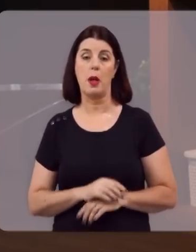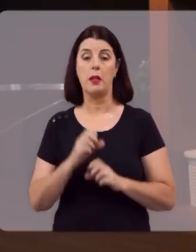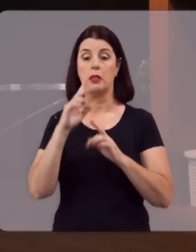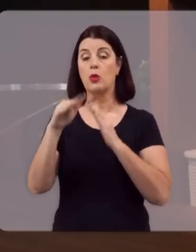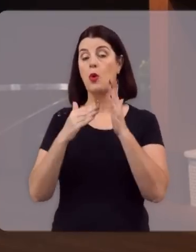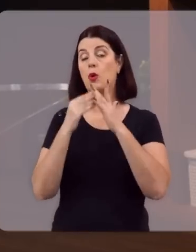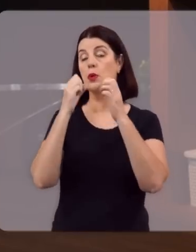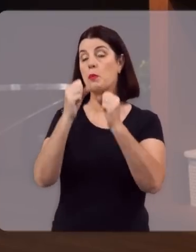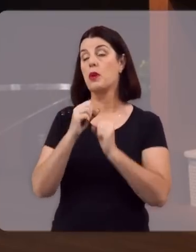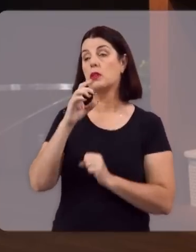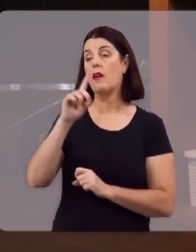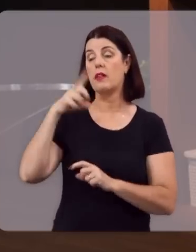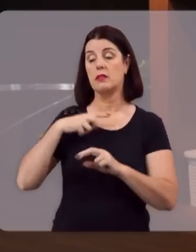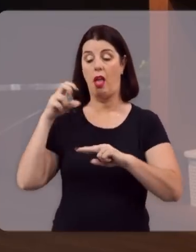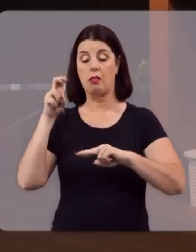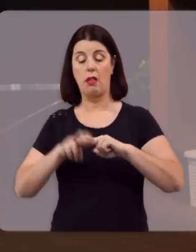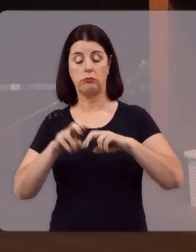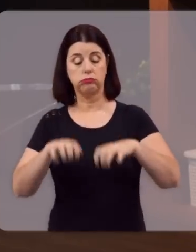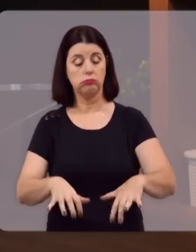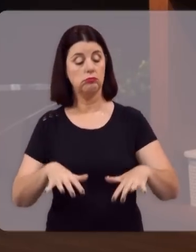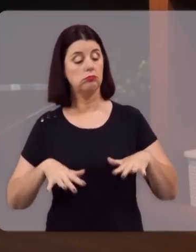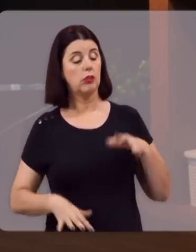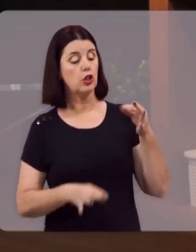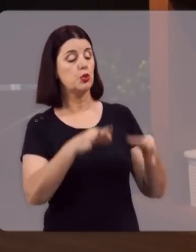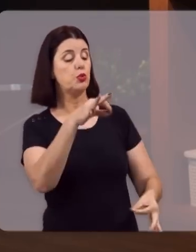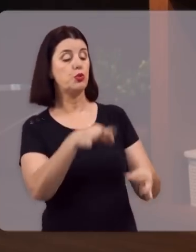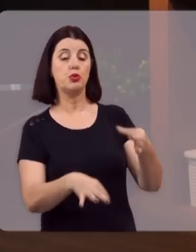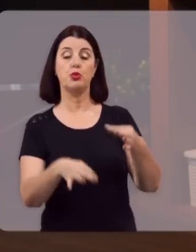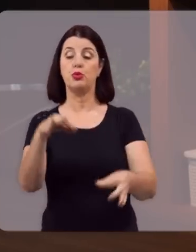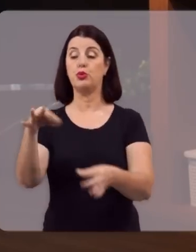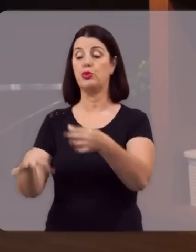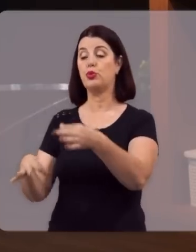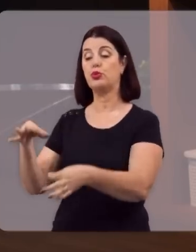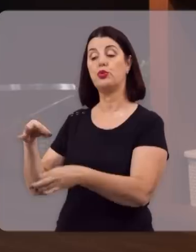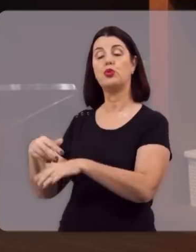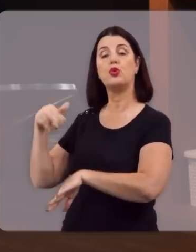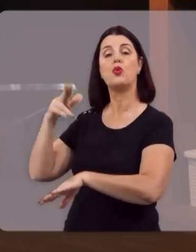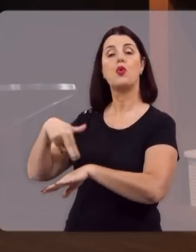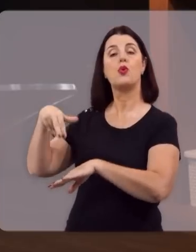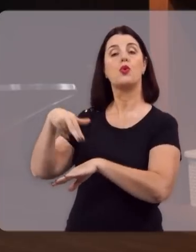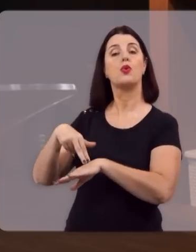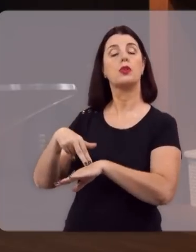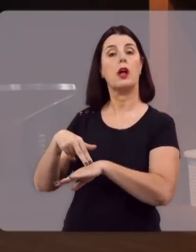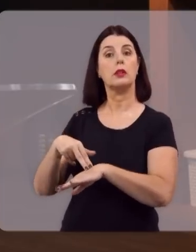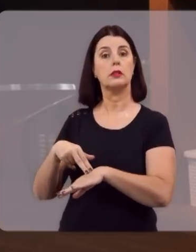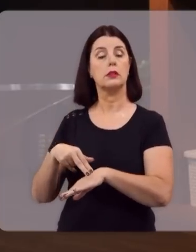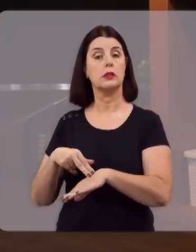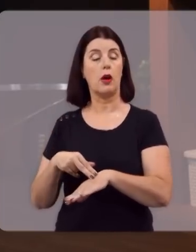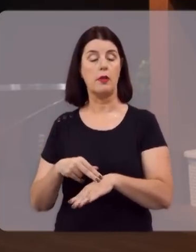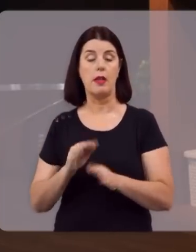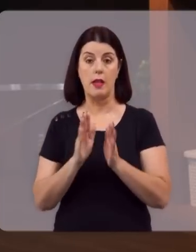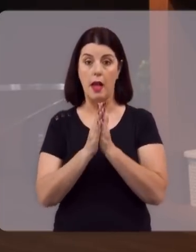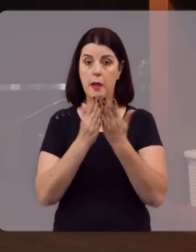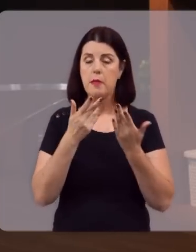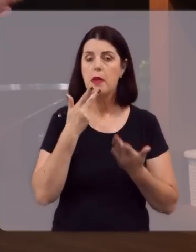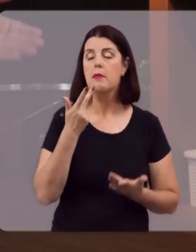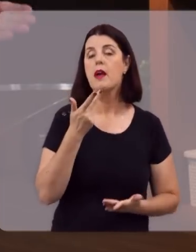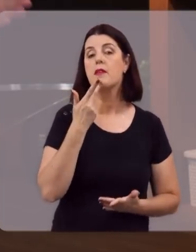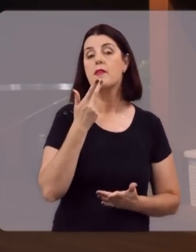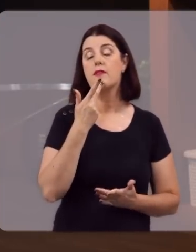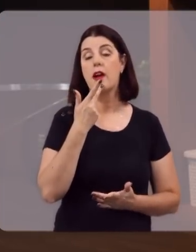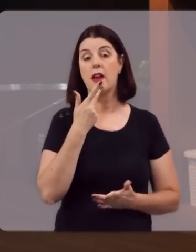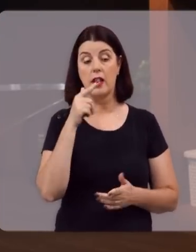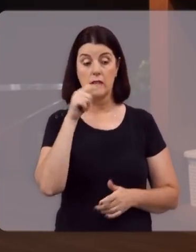vai assentar no trono e vai julgar as nações. A Bíblia diz que o anticristo, que o falso profeta vão ser lançados no lago do fogo, está